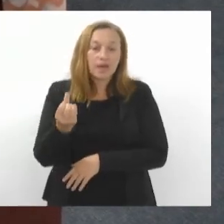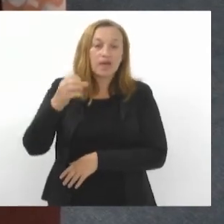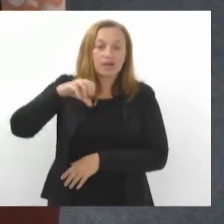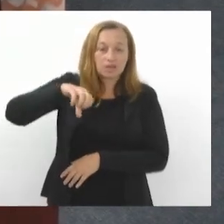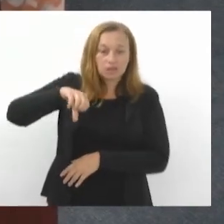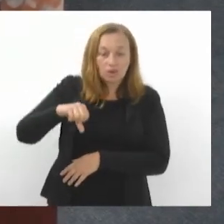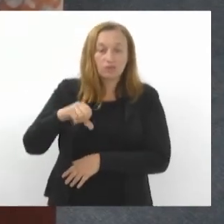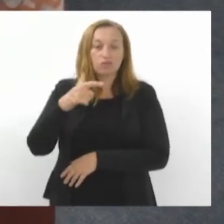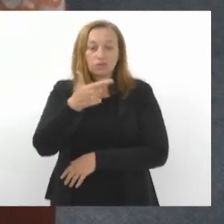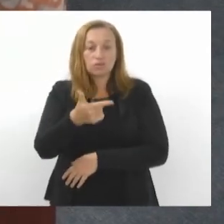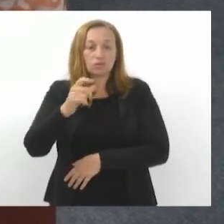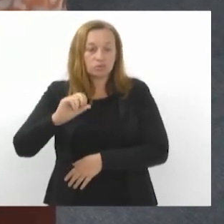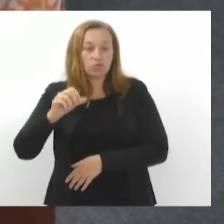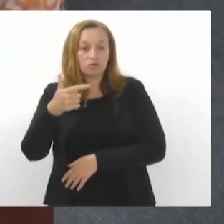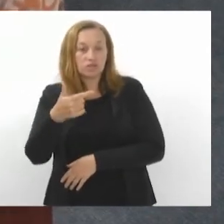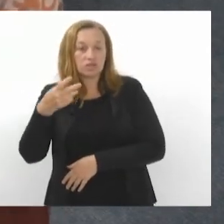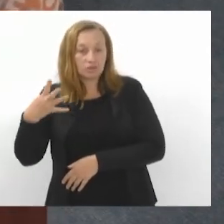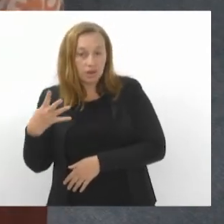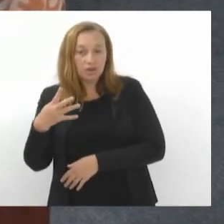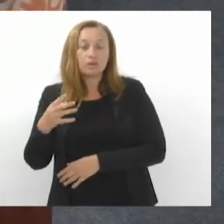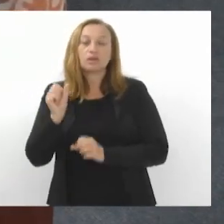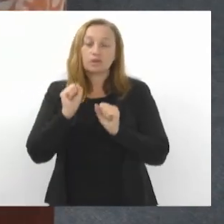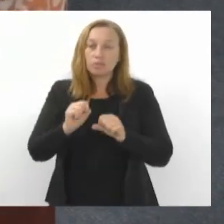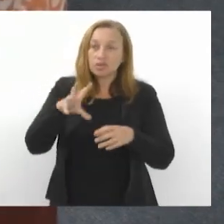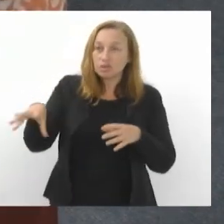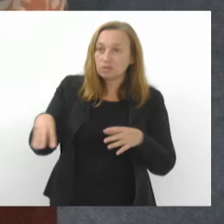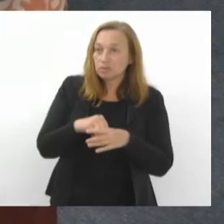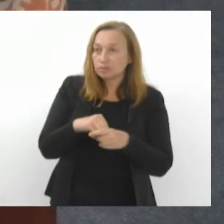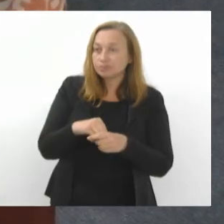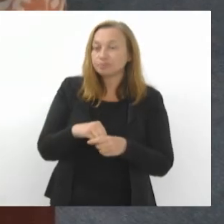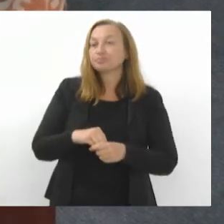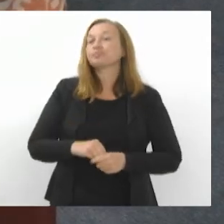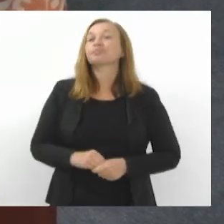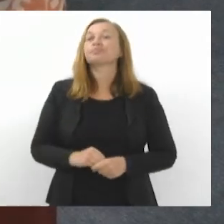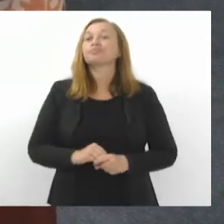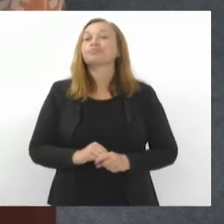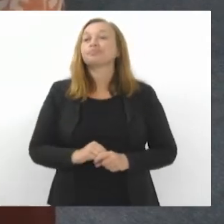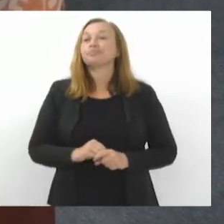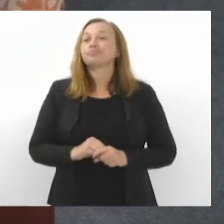2024 para que a gente possa adequar a